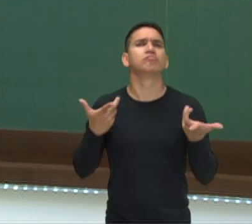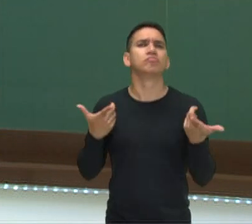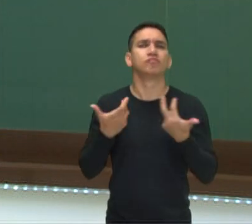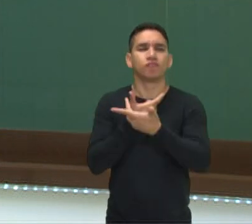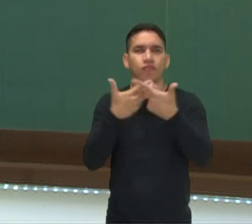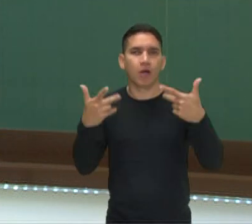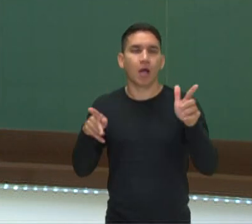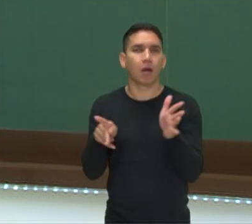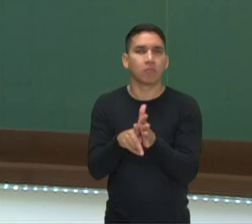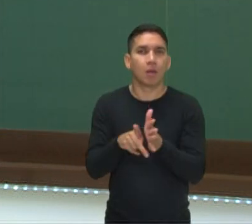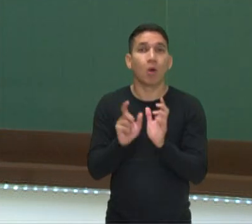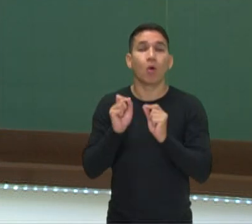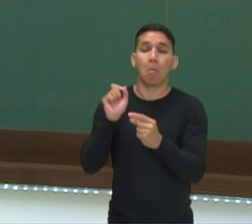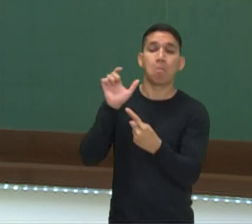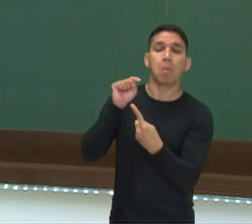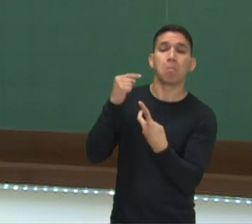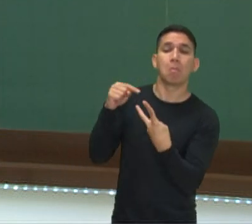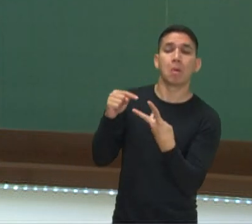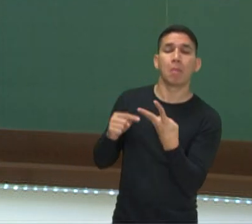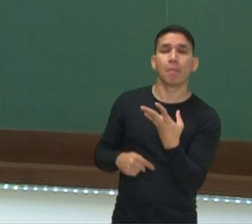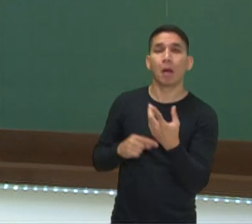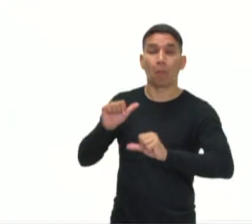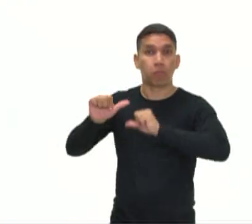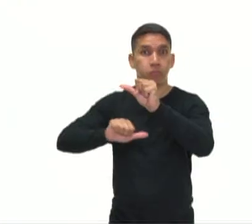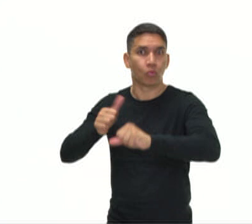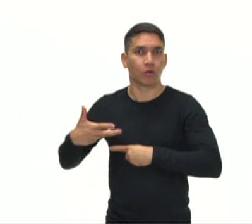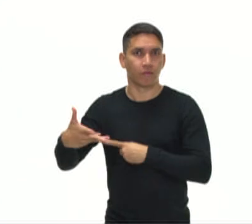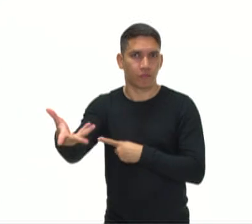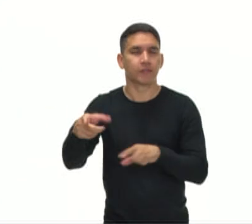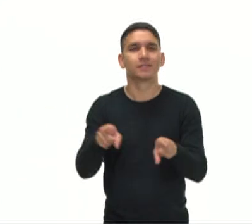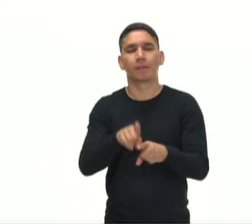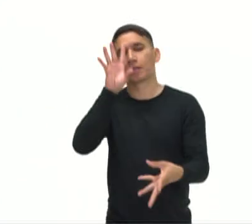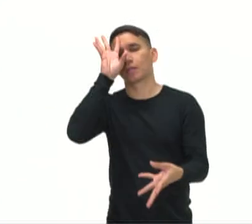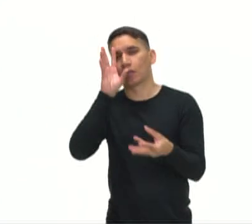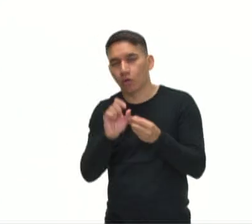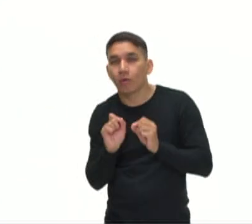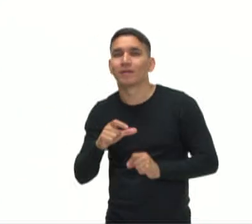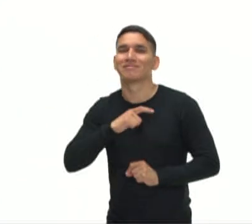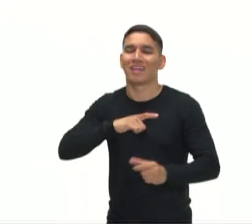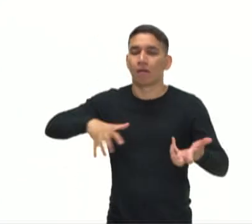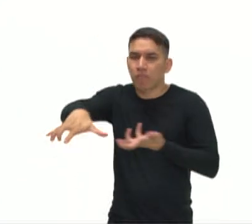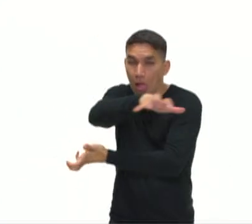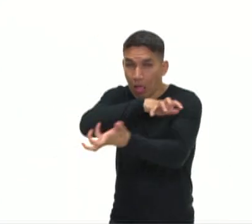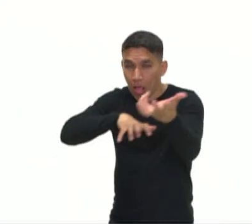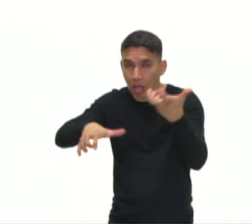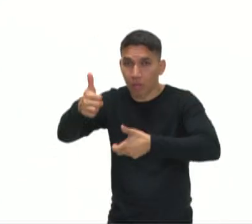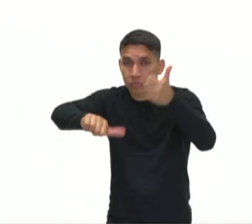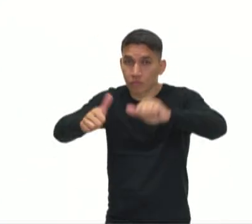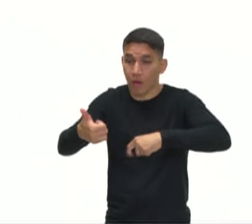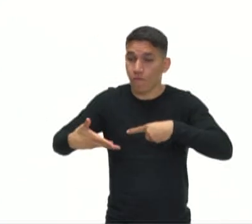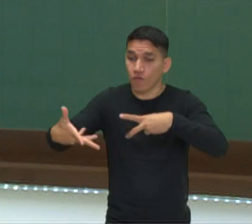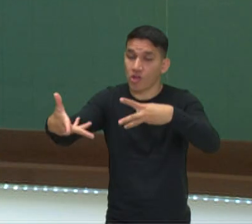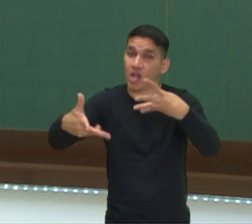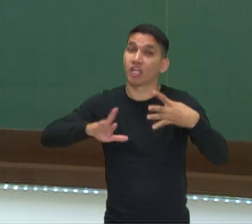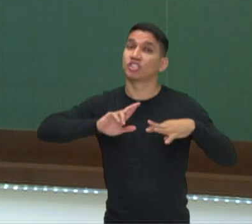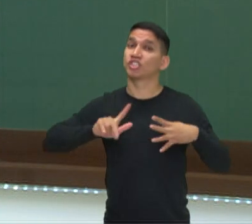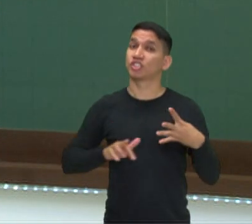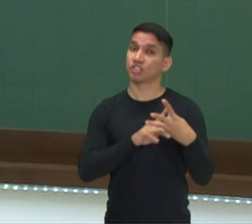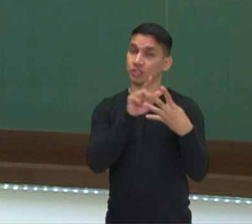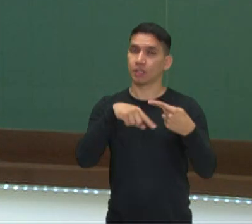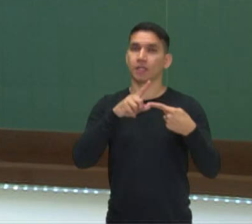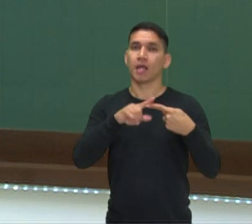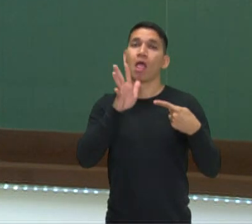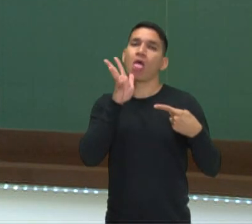e dos fatores que alteram essas velocidades. Compreendemos que existem reações que ocorrem em velocidades diferentes, temos